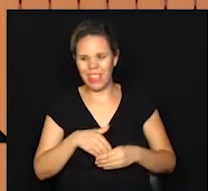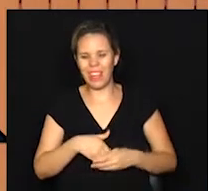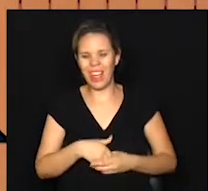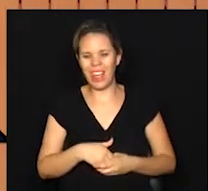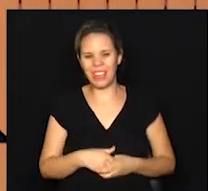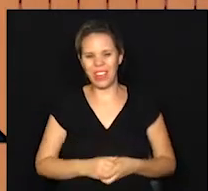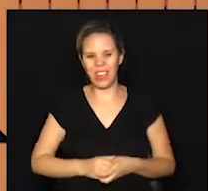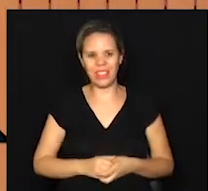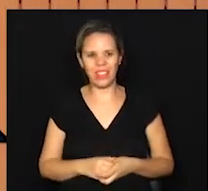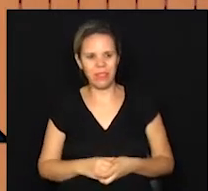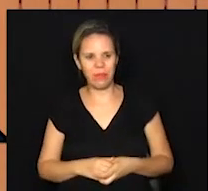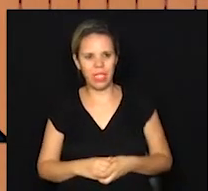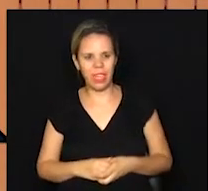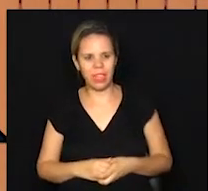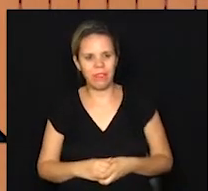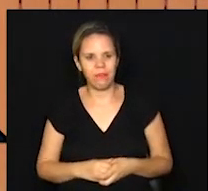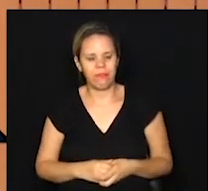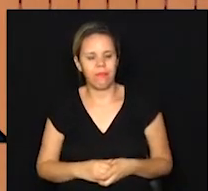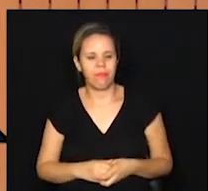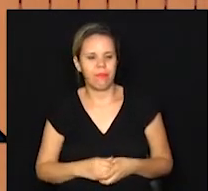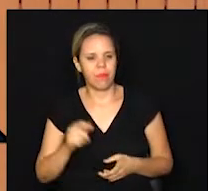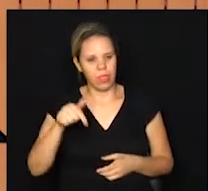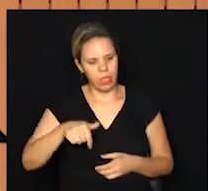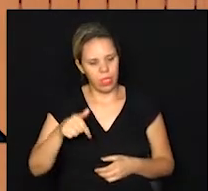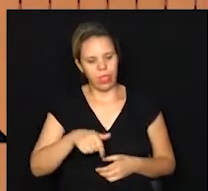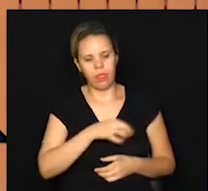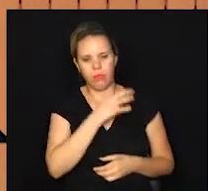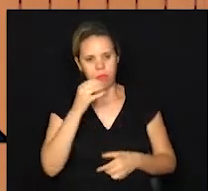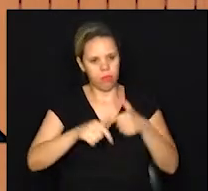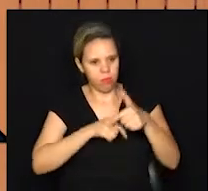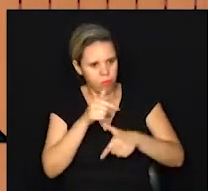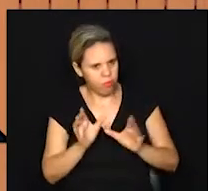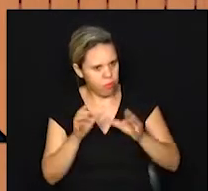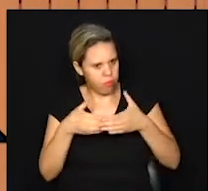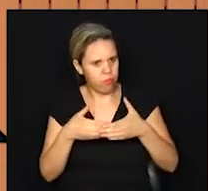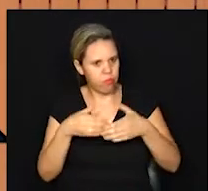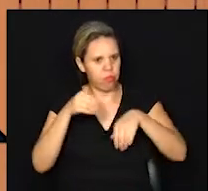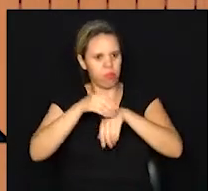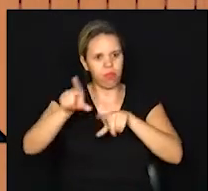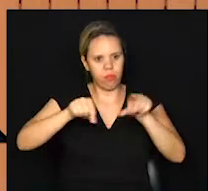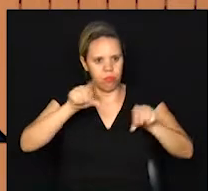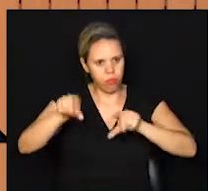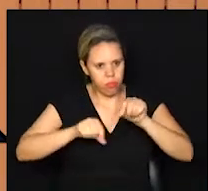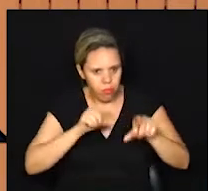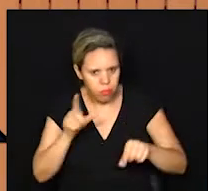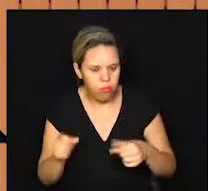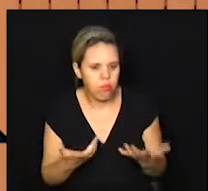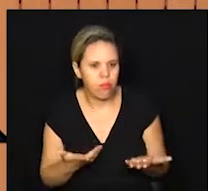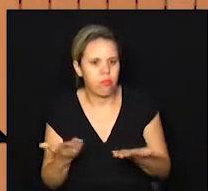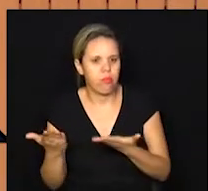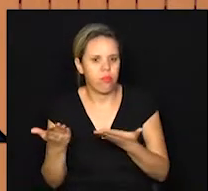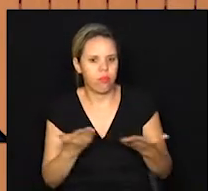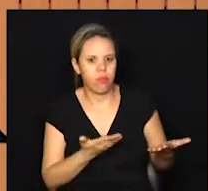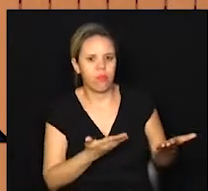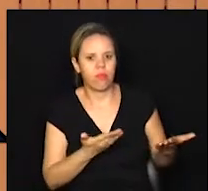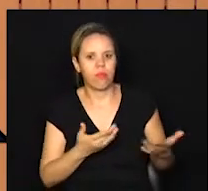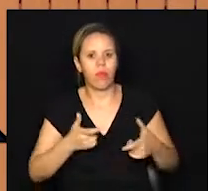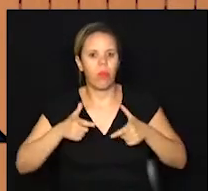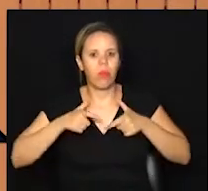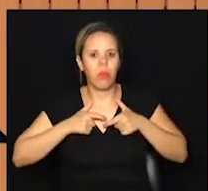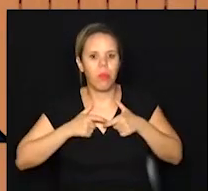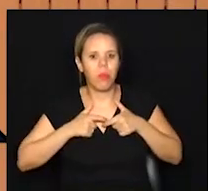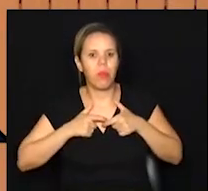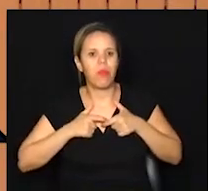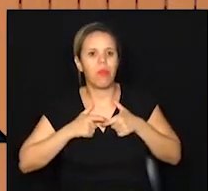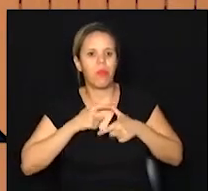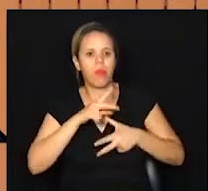e brilhantemente essa comissão homologa e indica para receber a medalha Cônego